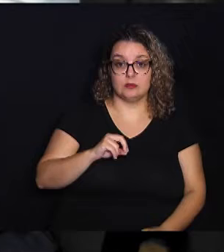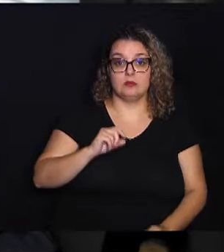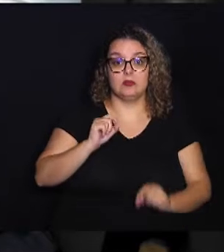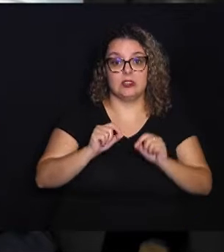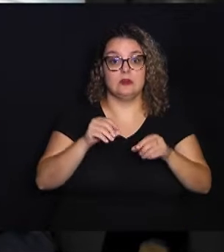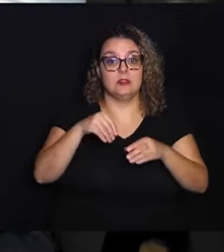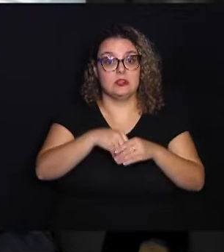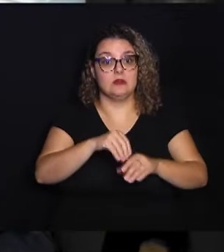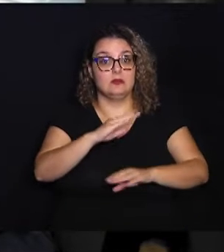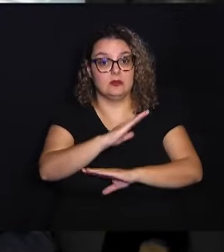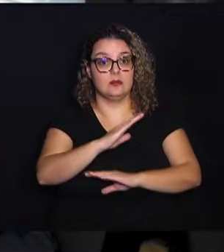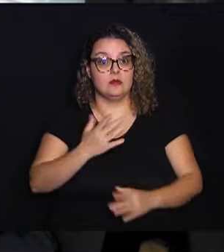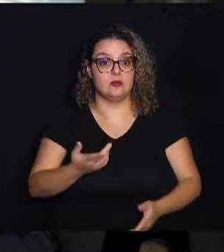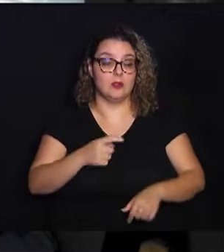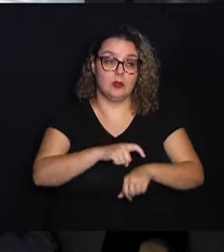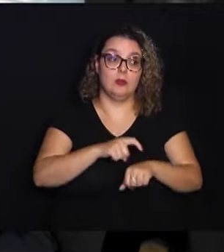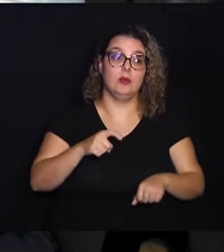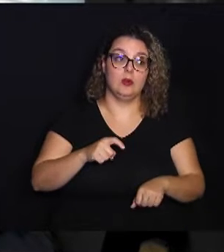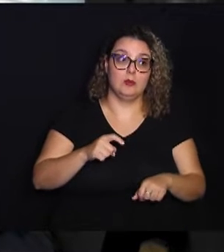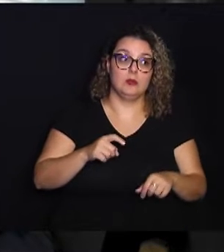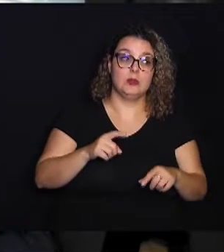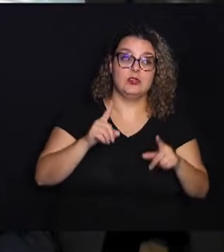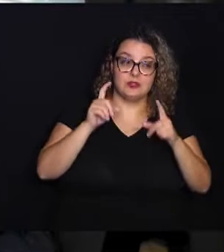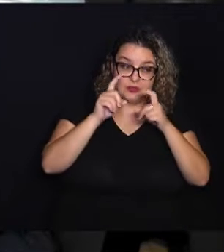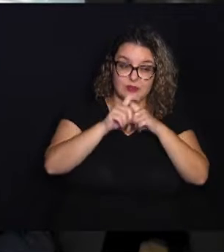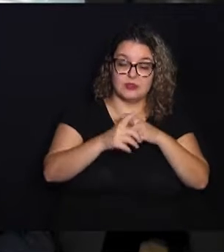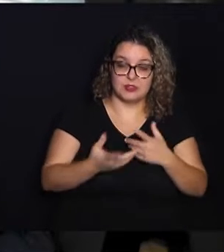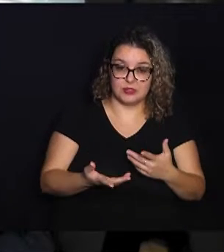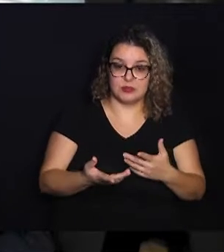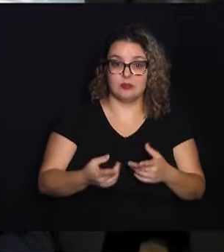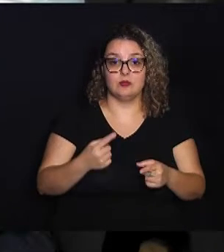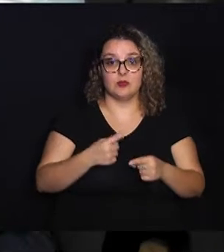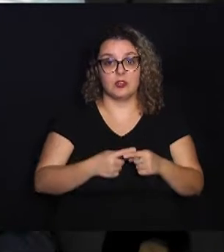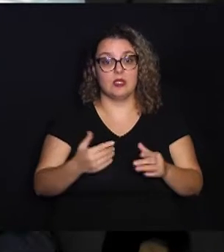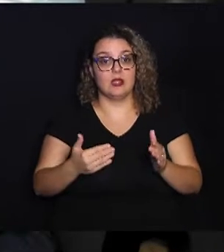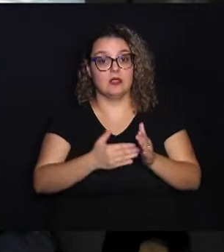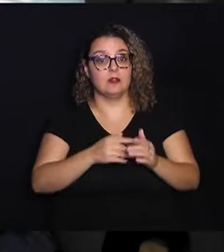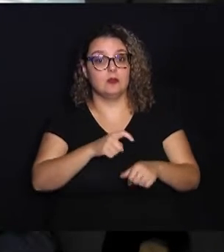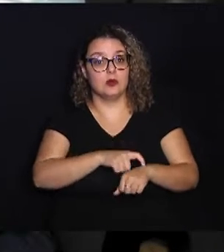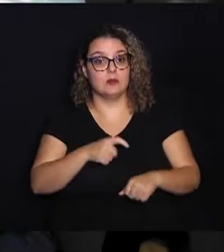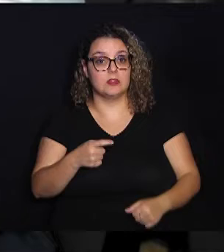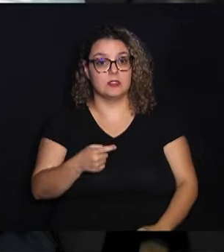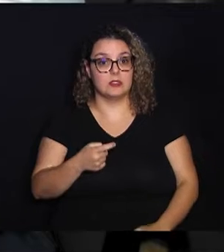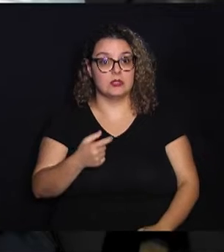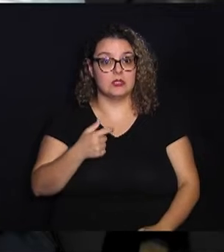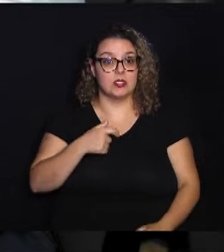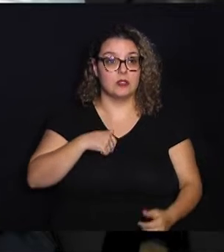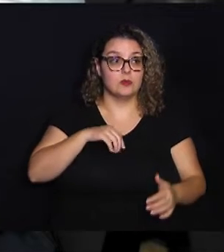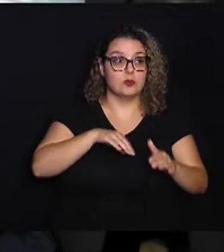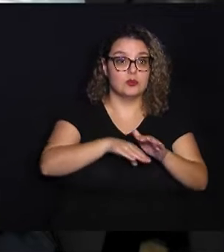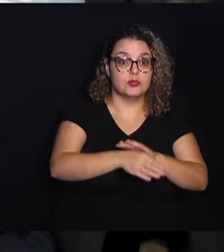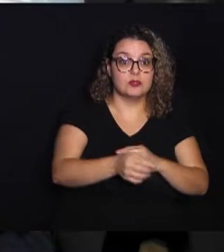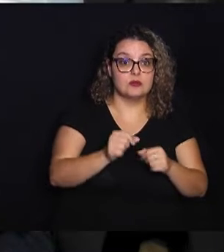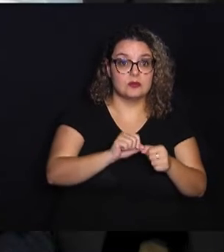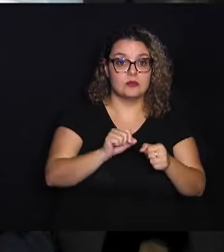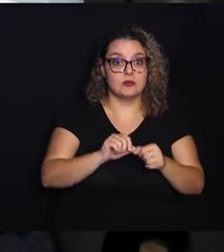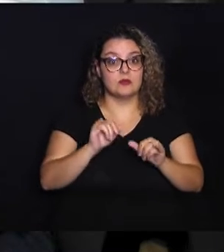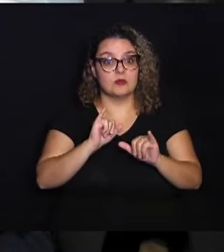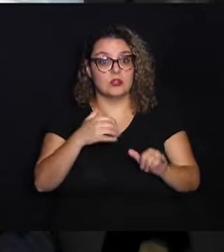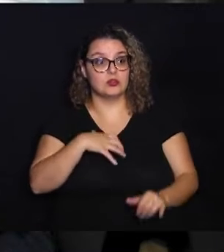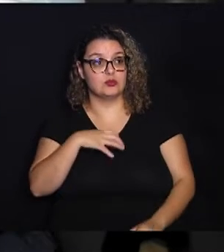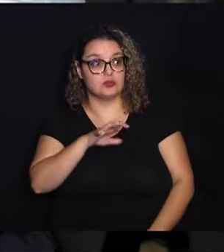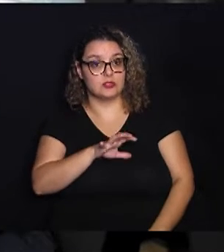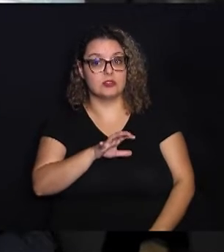estava na Câmara, foi um momento muito delicado, porque até então as pessoas falam, eu estava acostumado a fazer campanha de uma